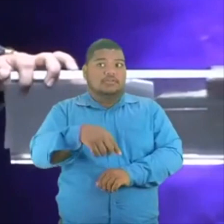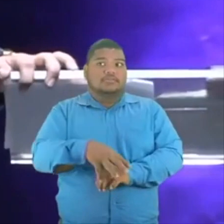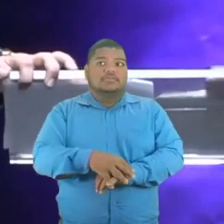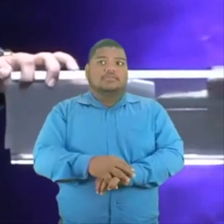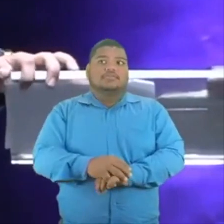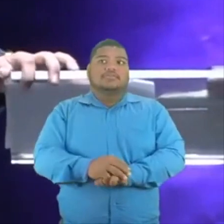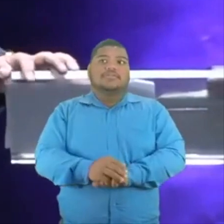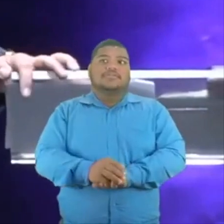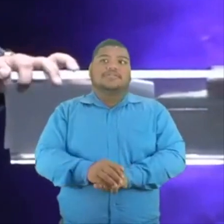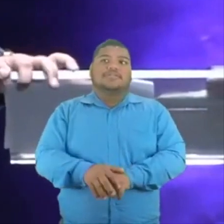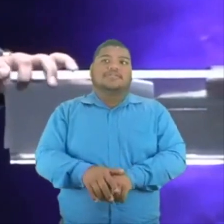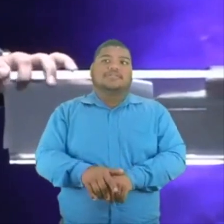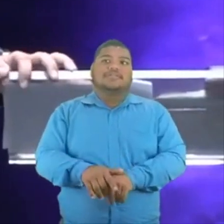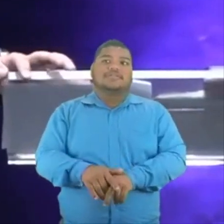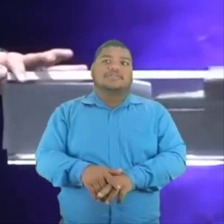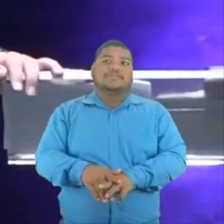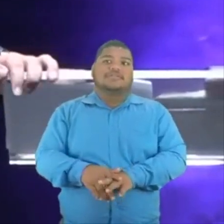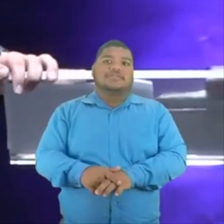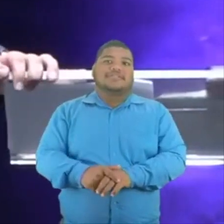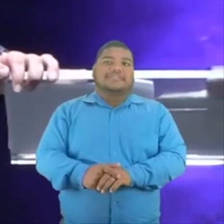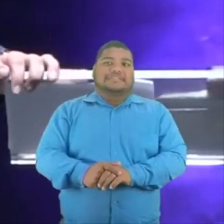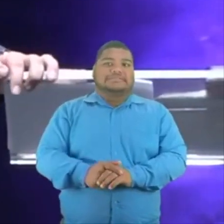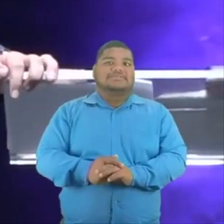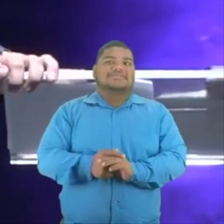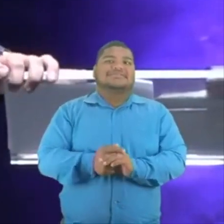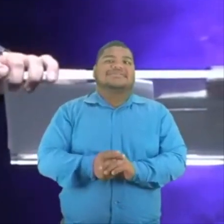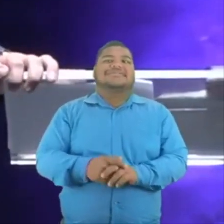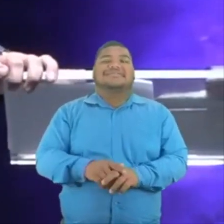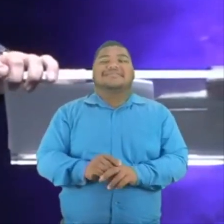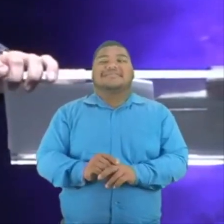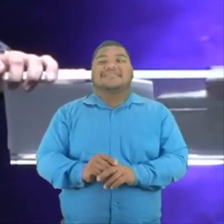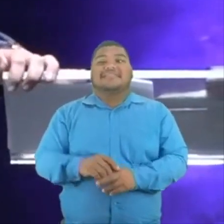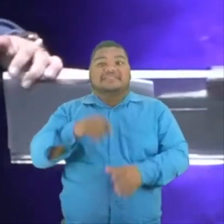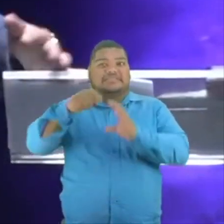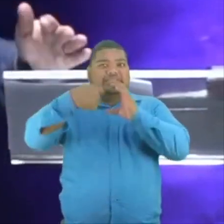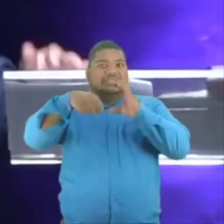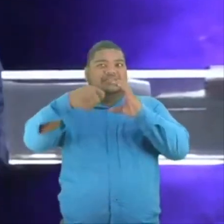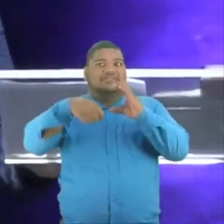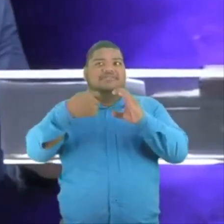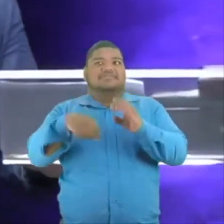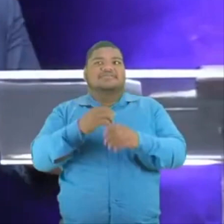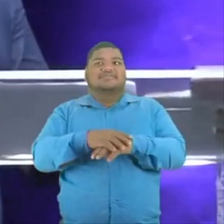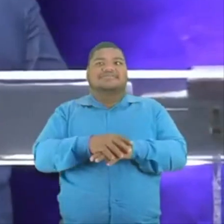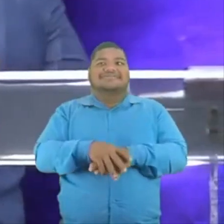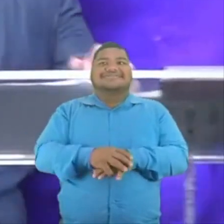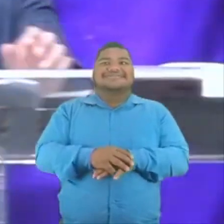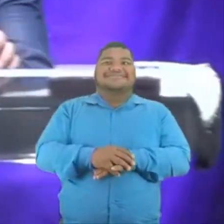céu, tomara que não dê bronca para mim. Está gravando, né?